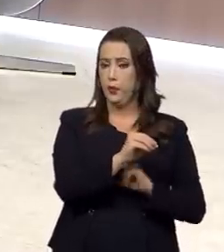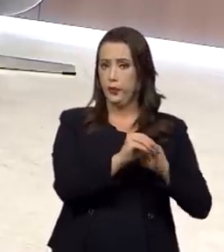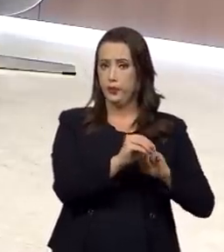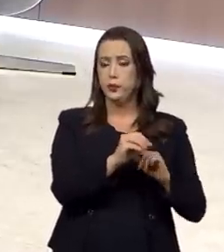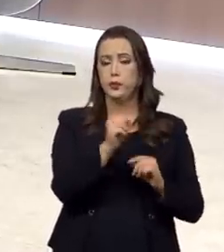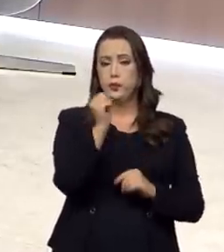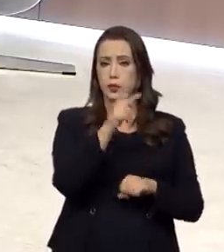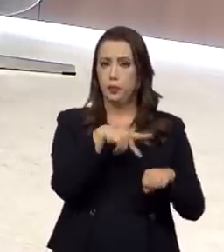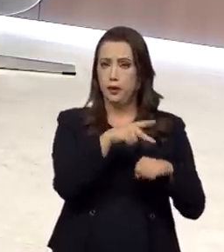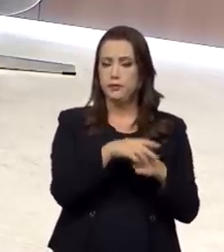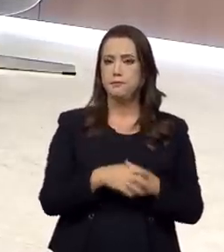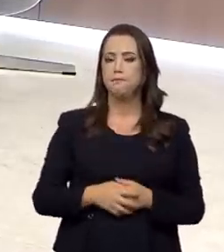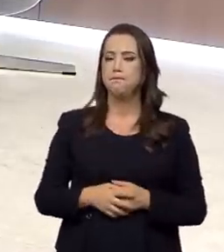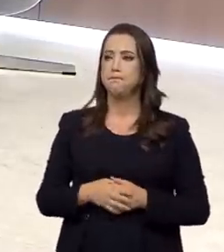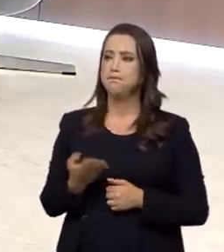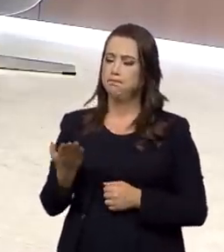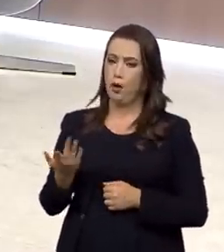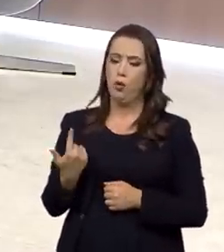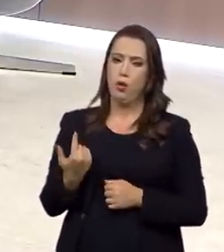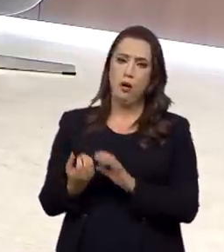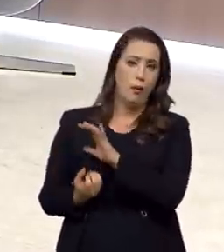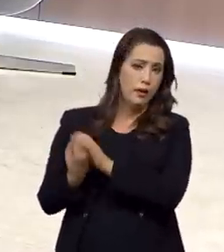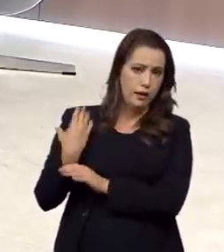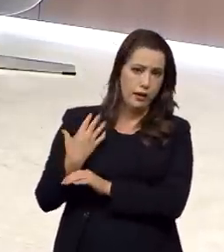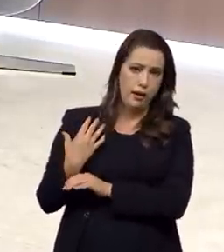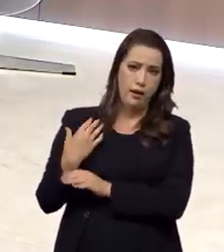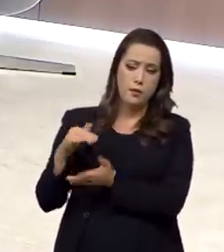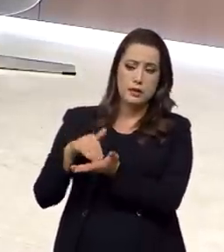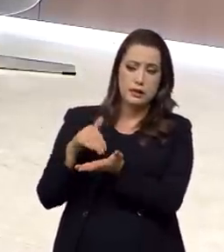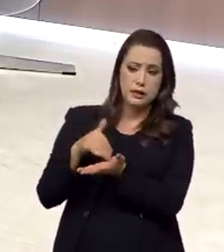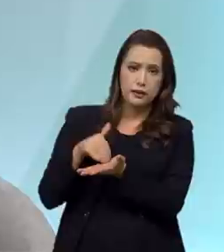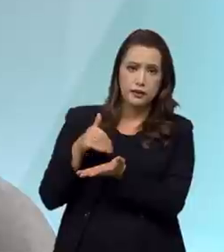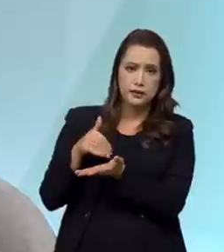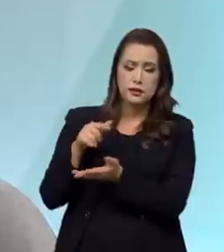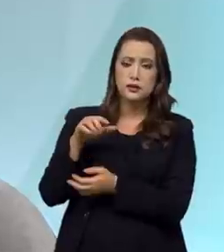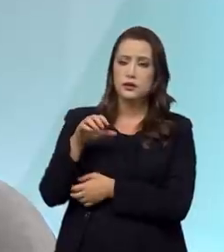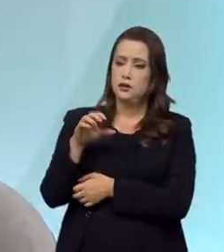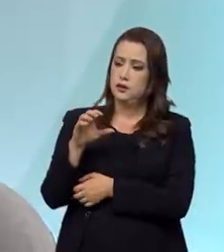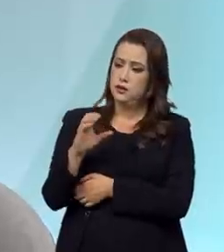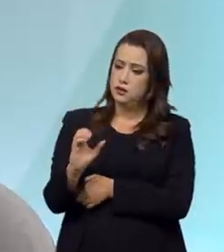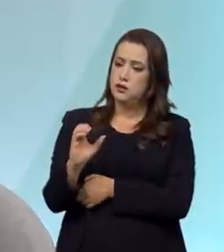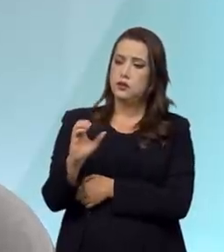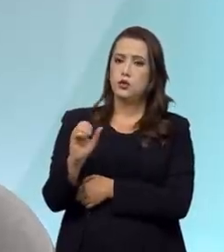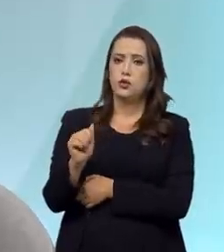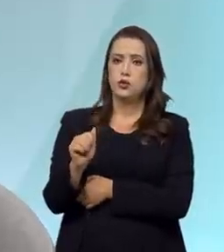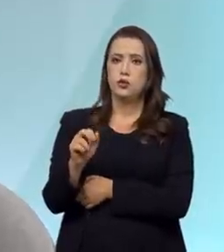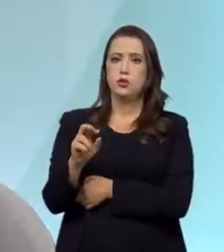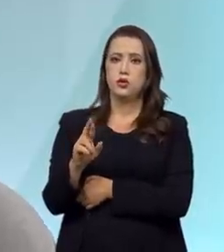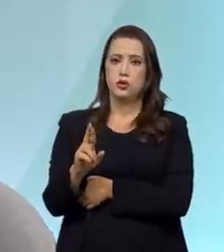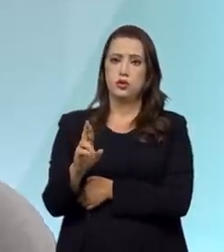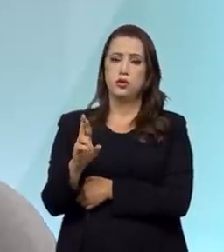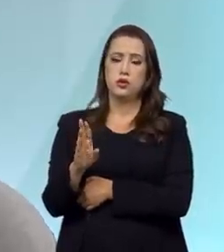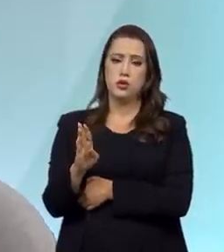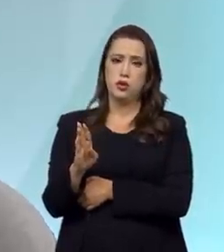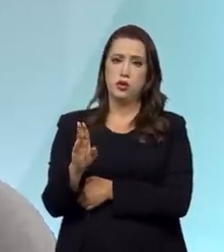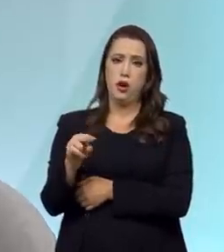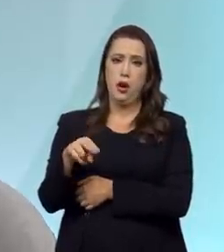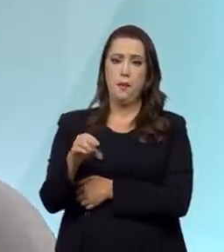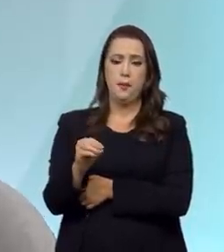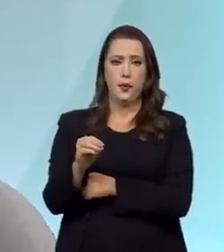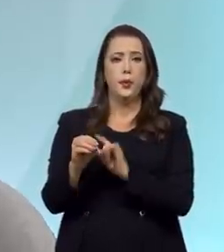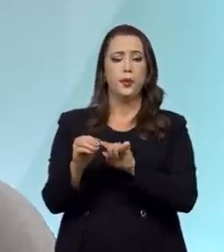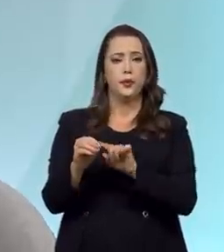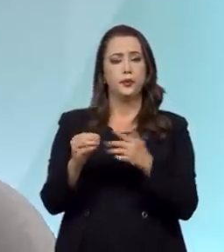você cria a secretaria e a gente criou um programa chamado floresta mais esse programa tem um dos seus das suas modalidades